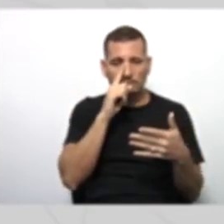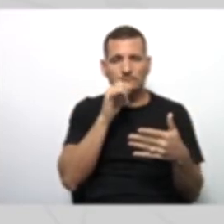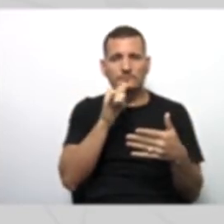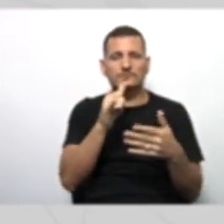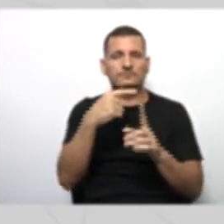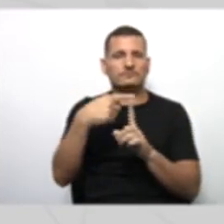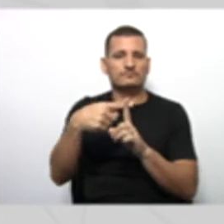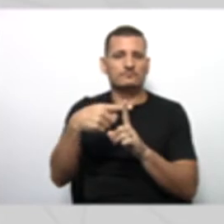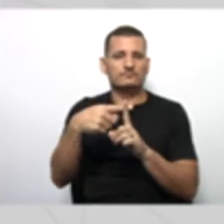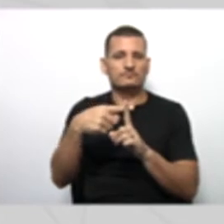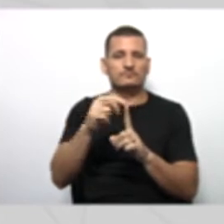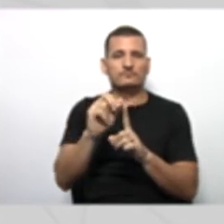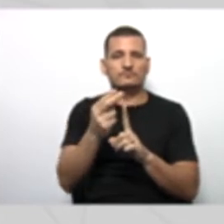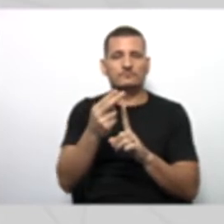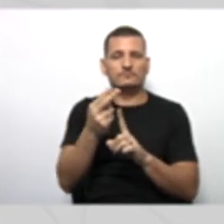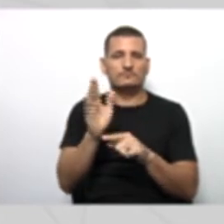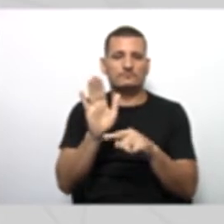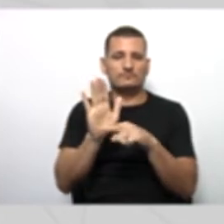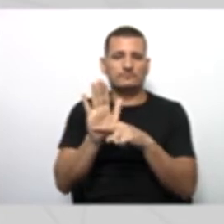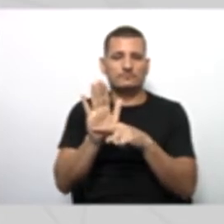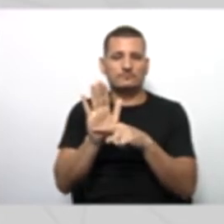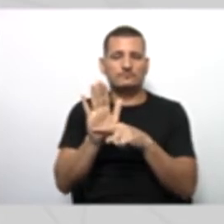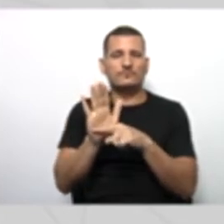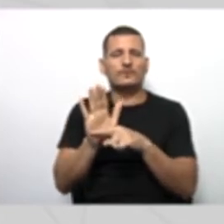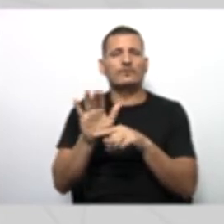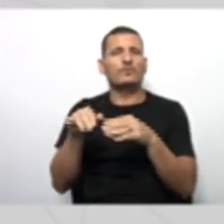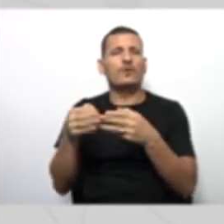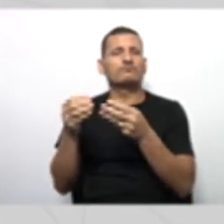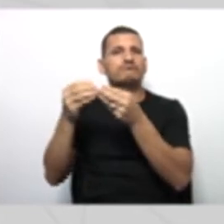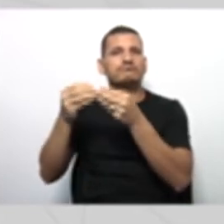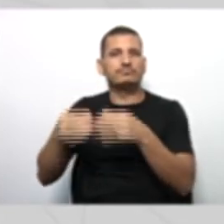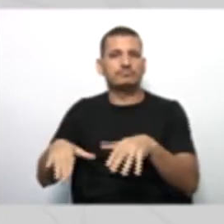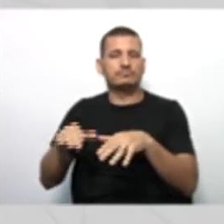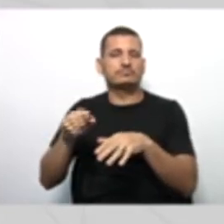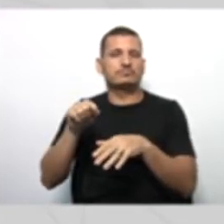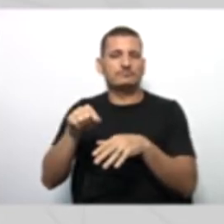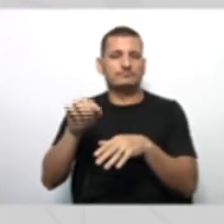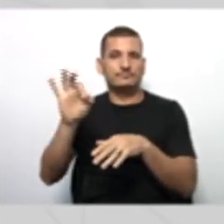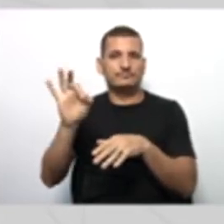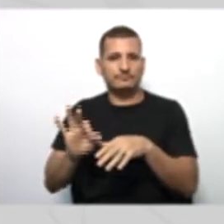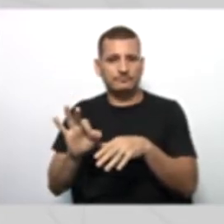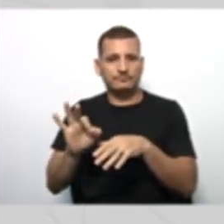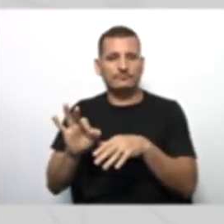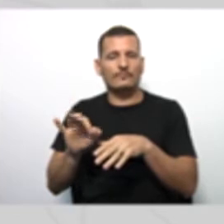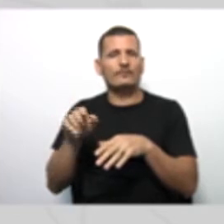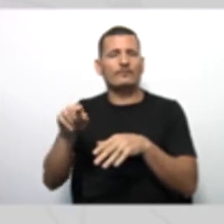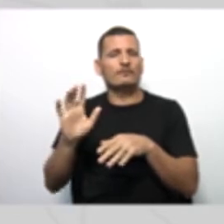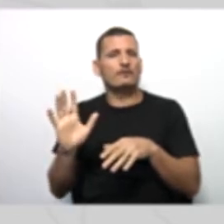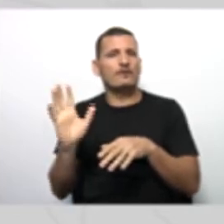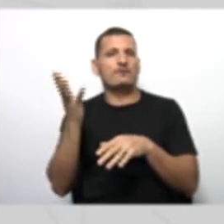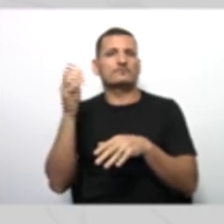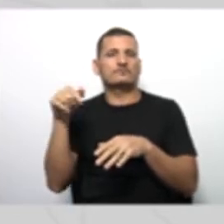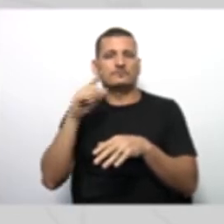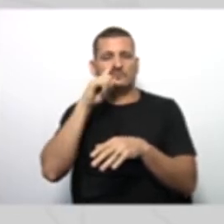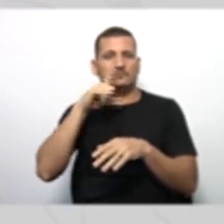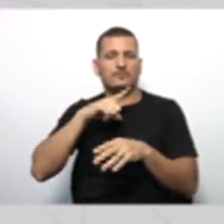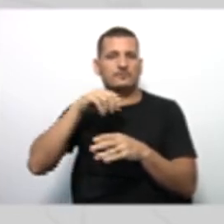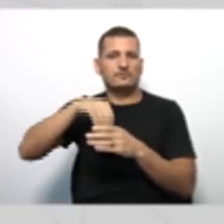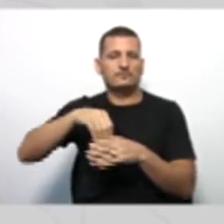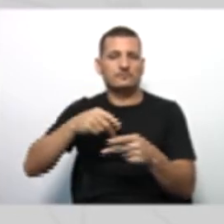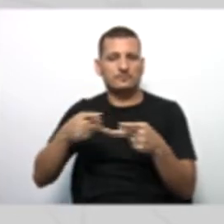questão de recursos tecnológicos é bem complicada, é bem difícil a gente ter isso disponível dentro das cooperativas, até mesmo dentro